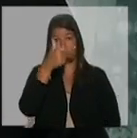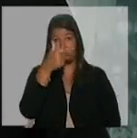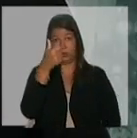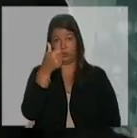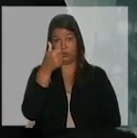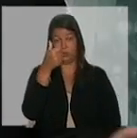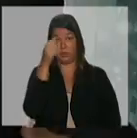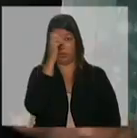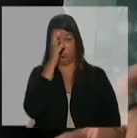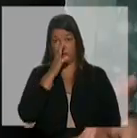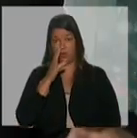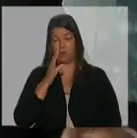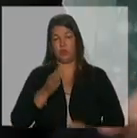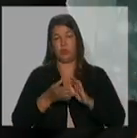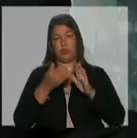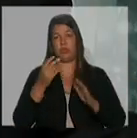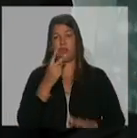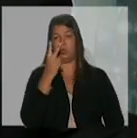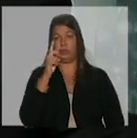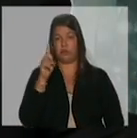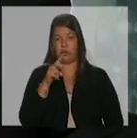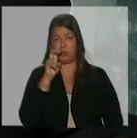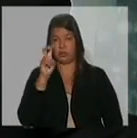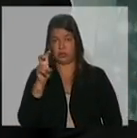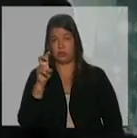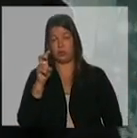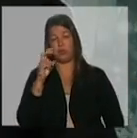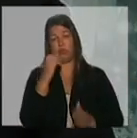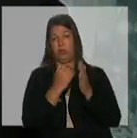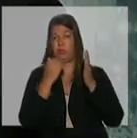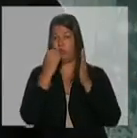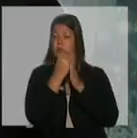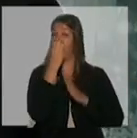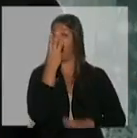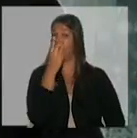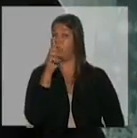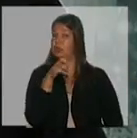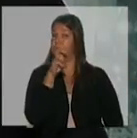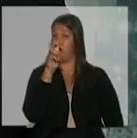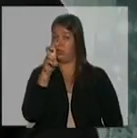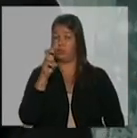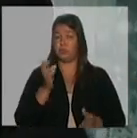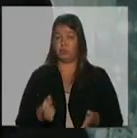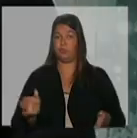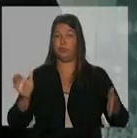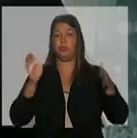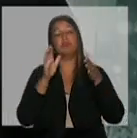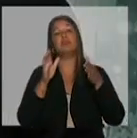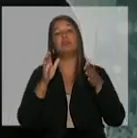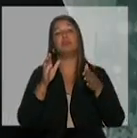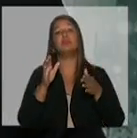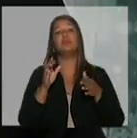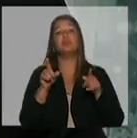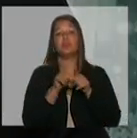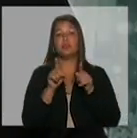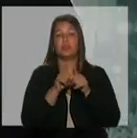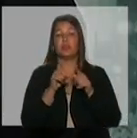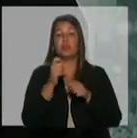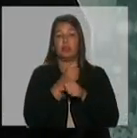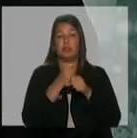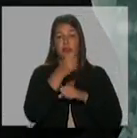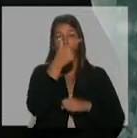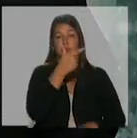2021 o Brasil saindo de 2,5 milhões de barris hoje para algo em torno de 3,5 milhões de barris de petróleo, ok?